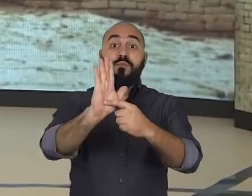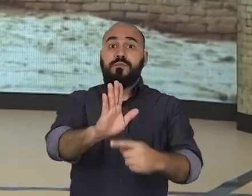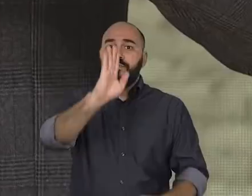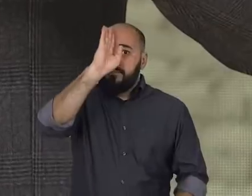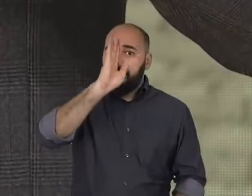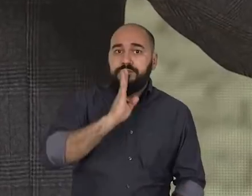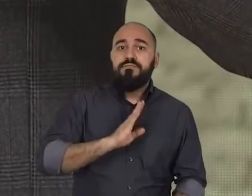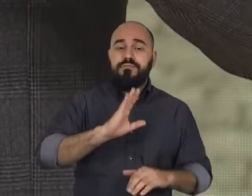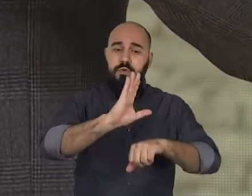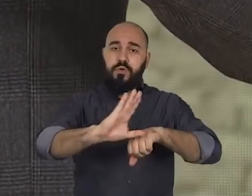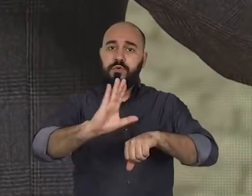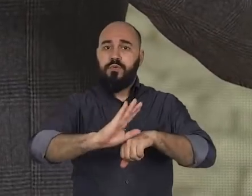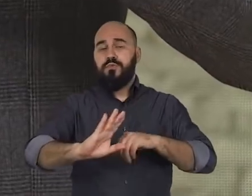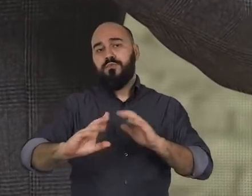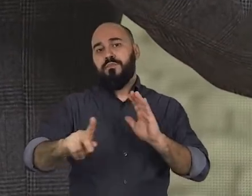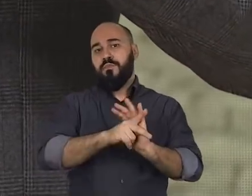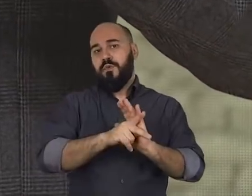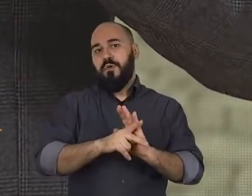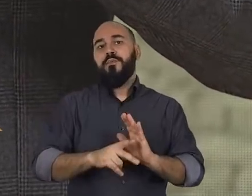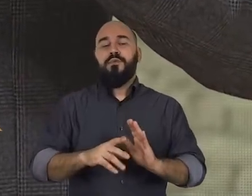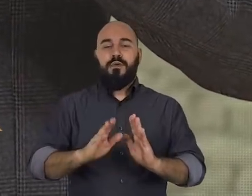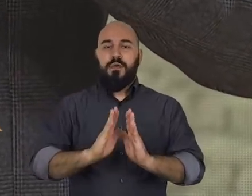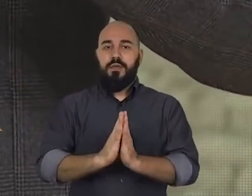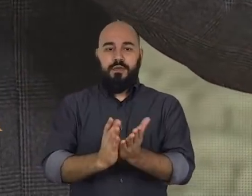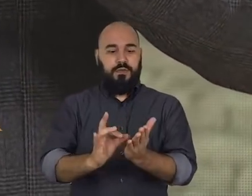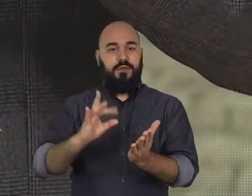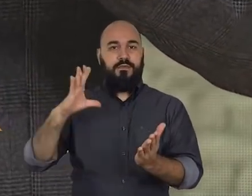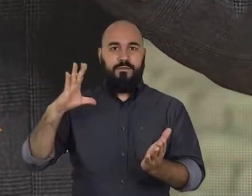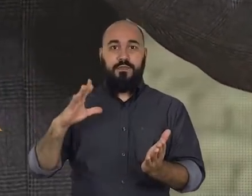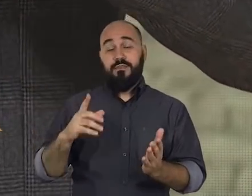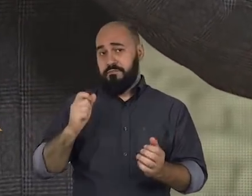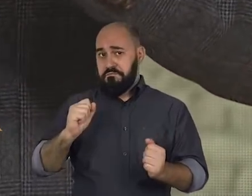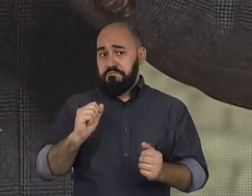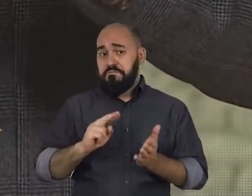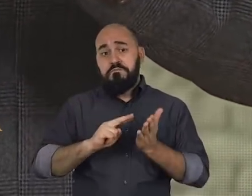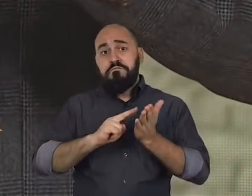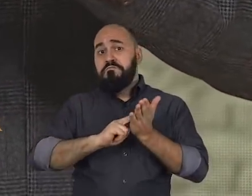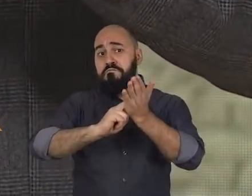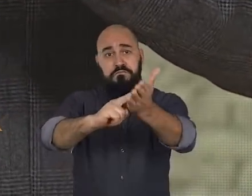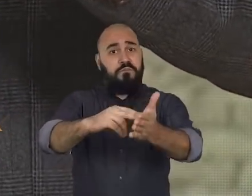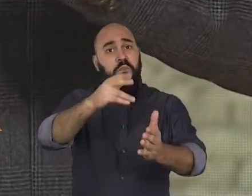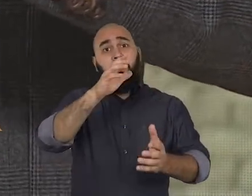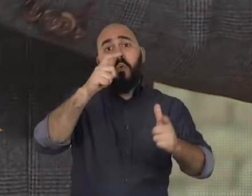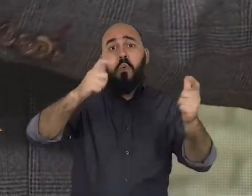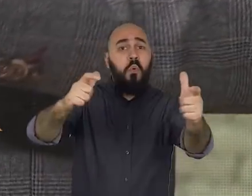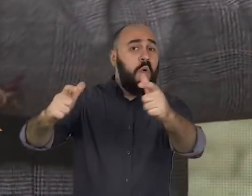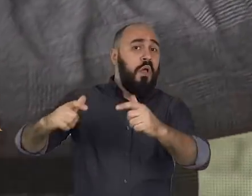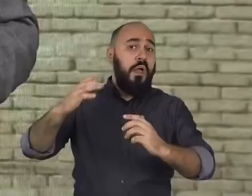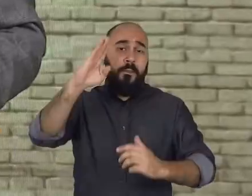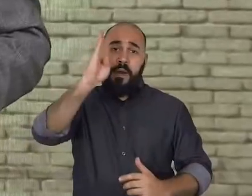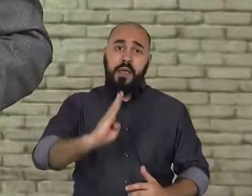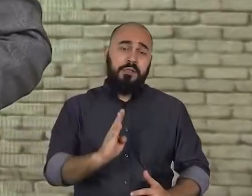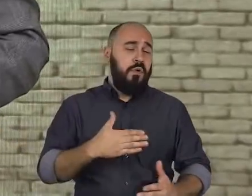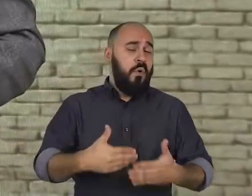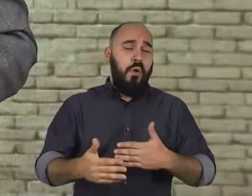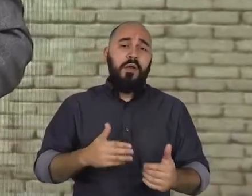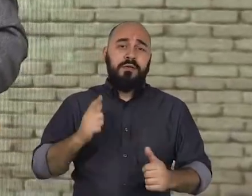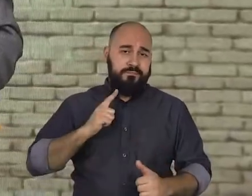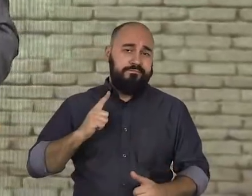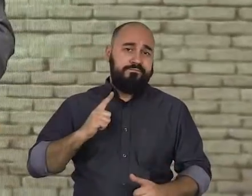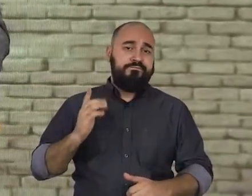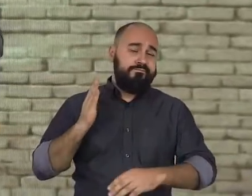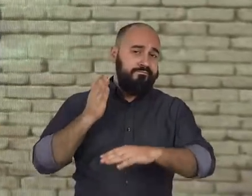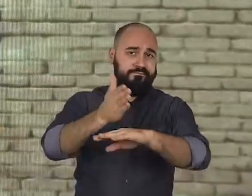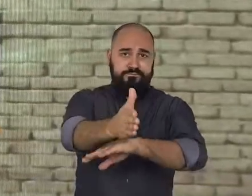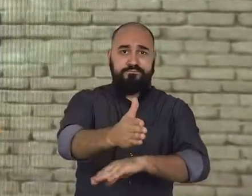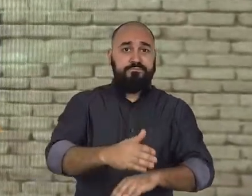o curso Evidências, que pode chegar a você em qualquer lugar do Brasil. Para pedi-lo inteiramente grátis, basta ligar para o telefone 0